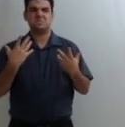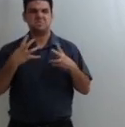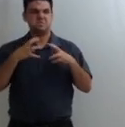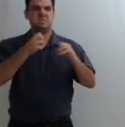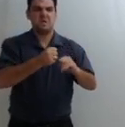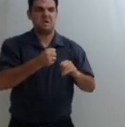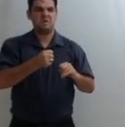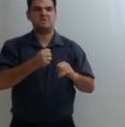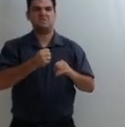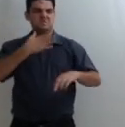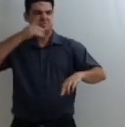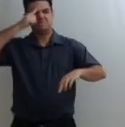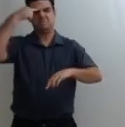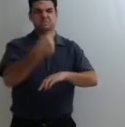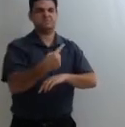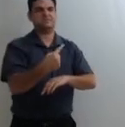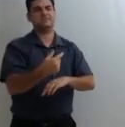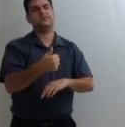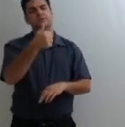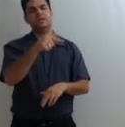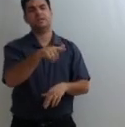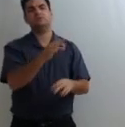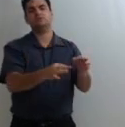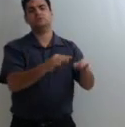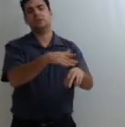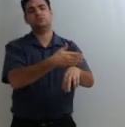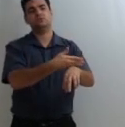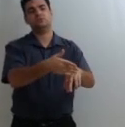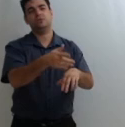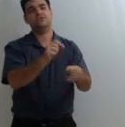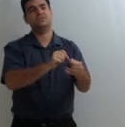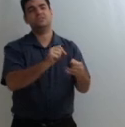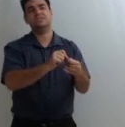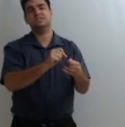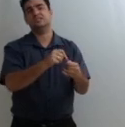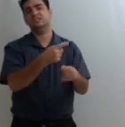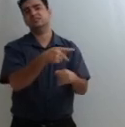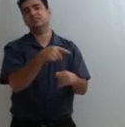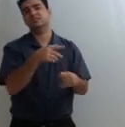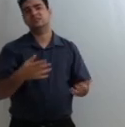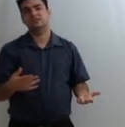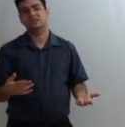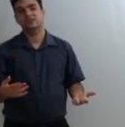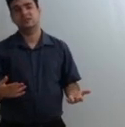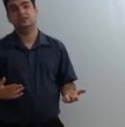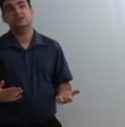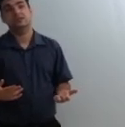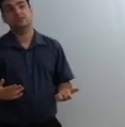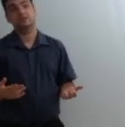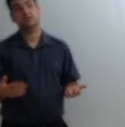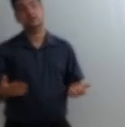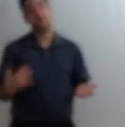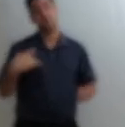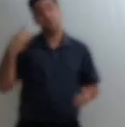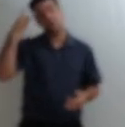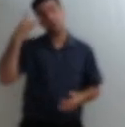de complementá-las. Então, eu vejo pessoalmente como dispensando a gente